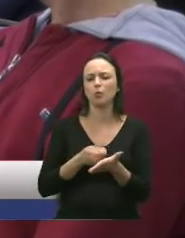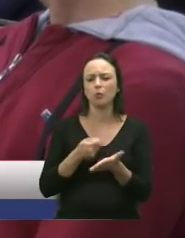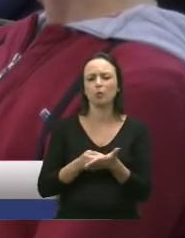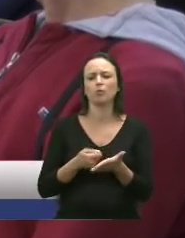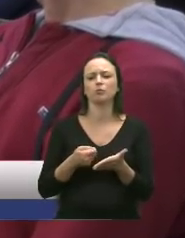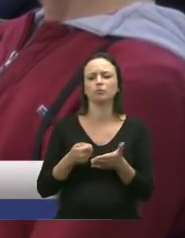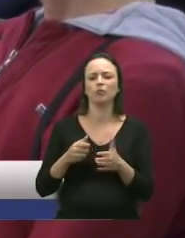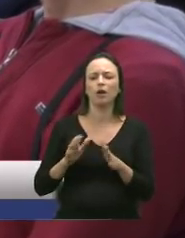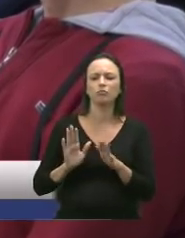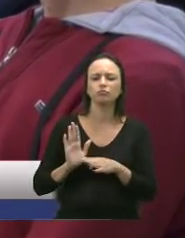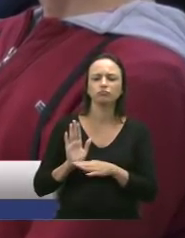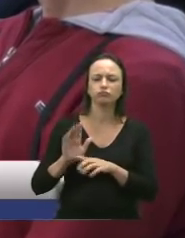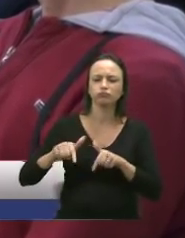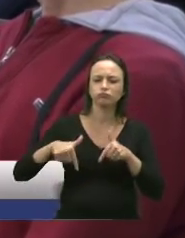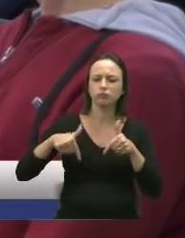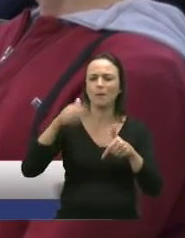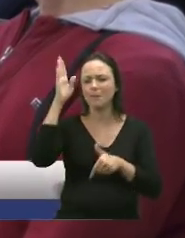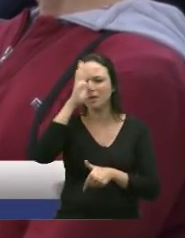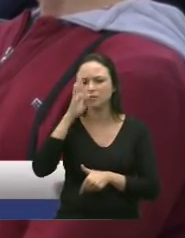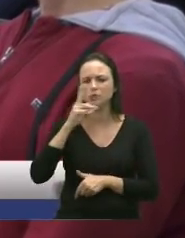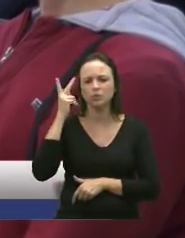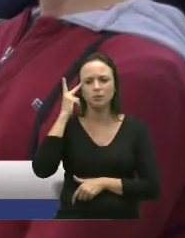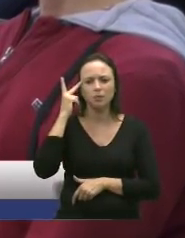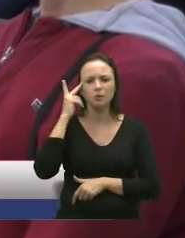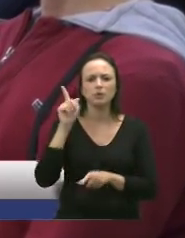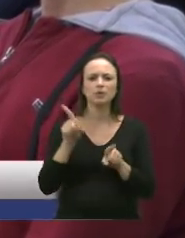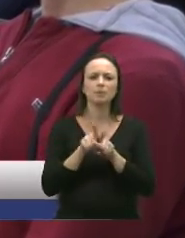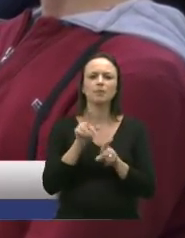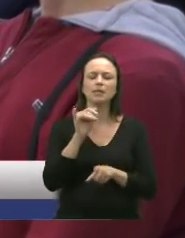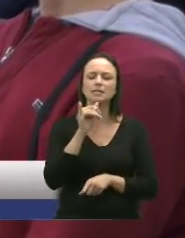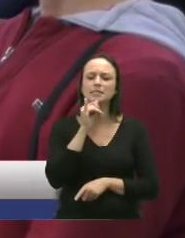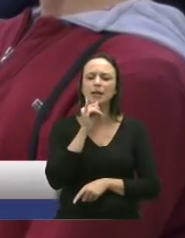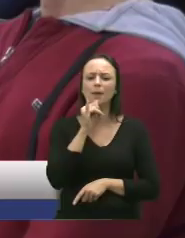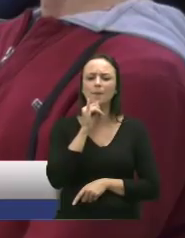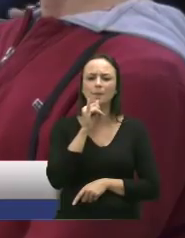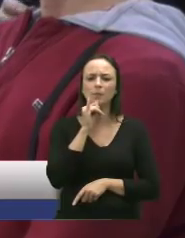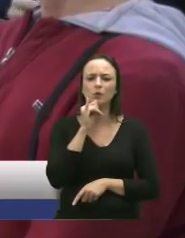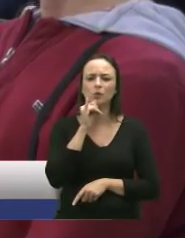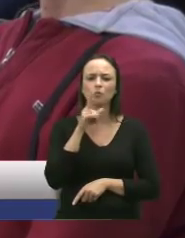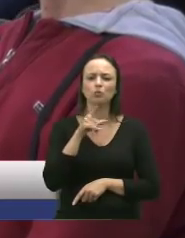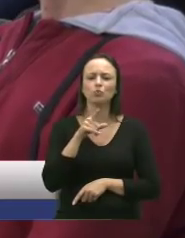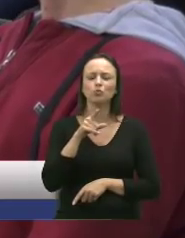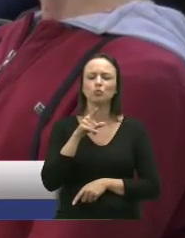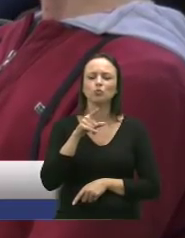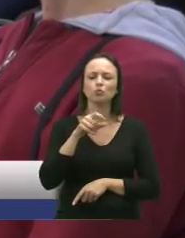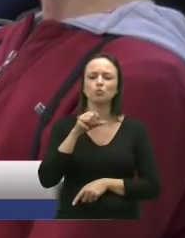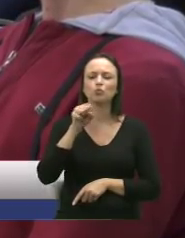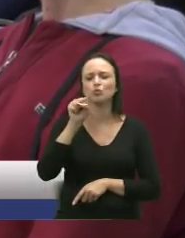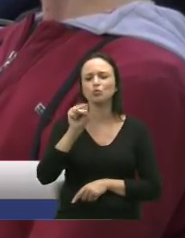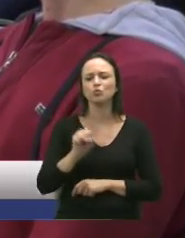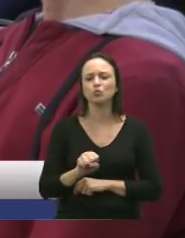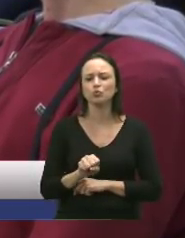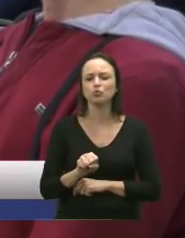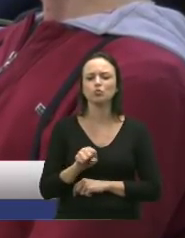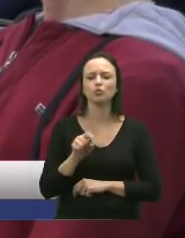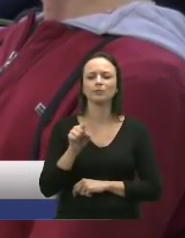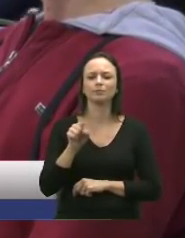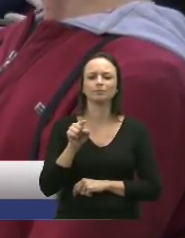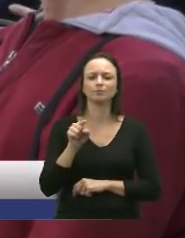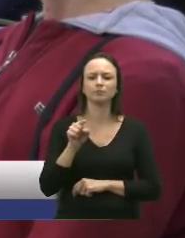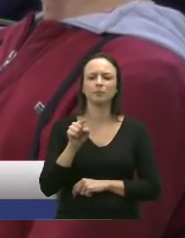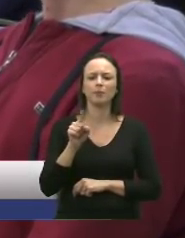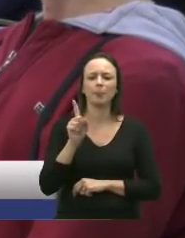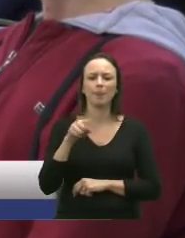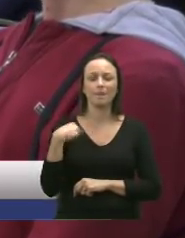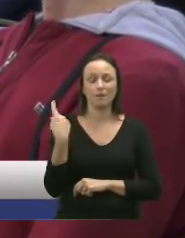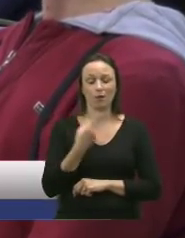Brasil, São Paulo. E eu queria também que você desse exemplos. Você citou um do Sul, porque, como você mesmo mencionou, é comum entre